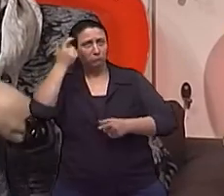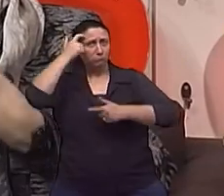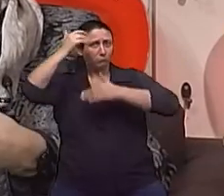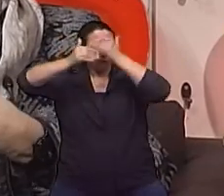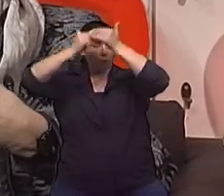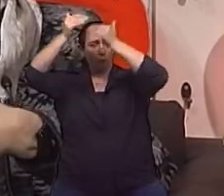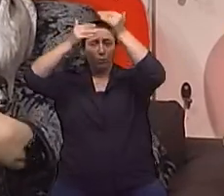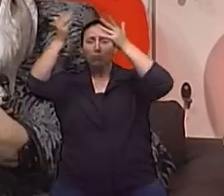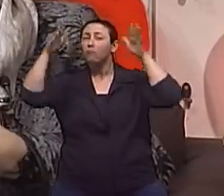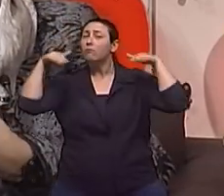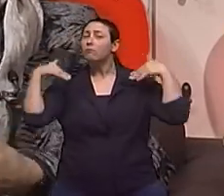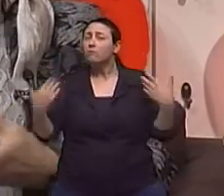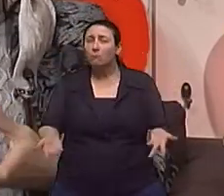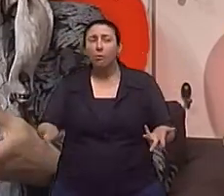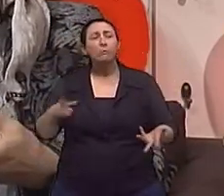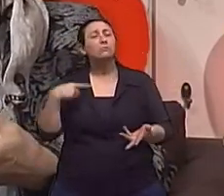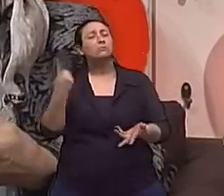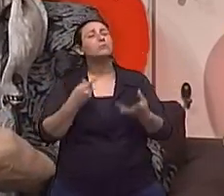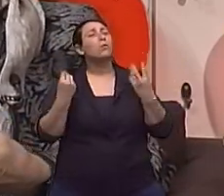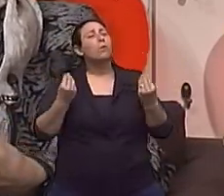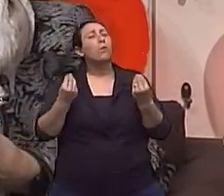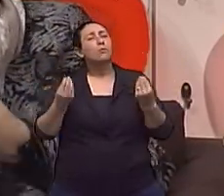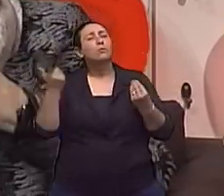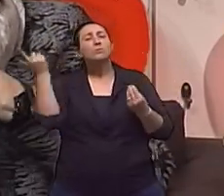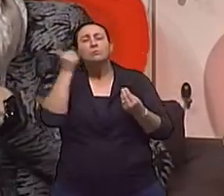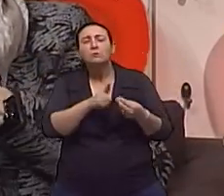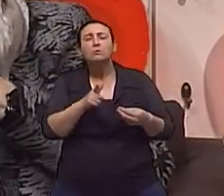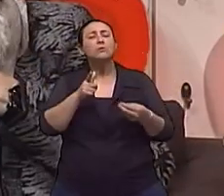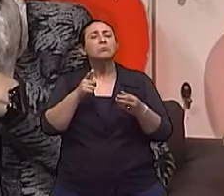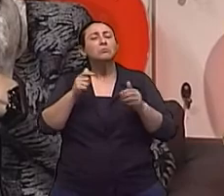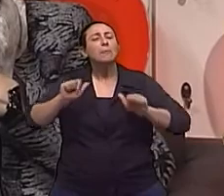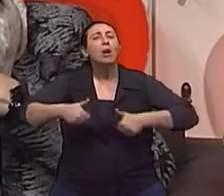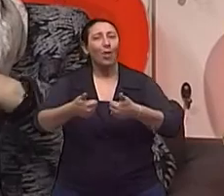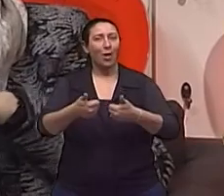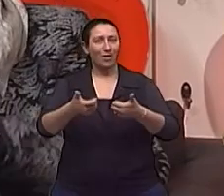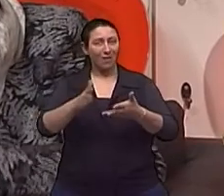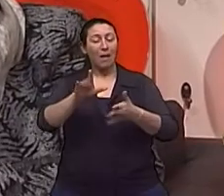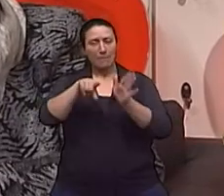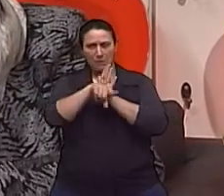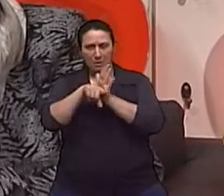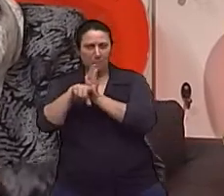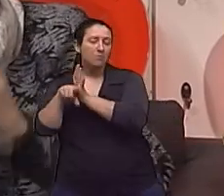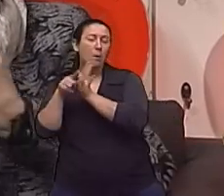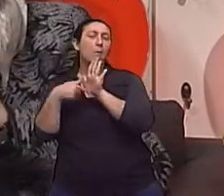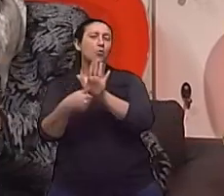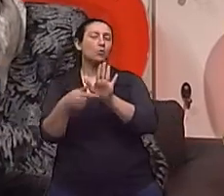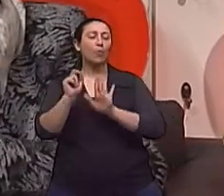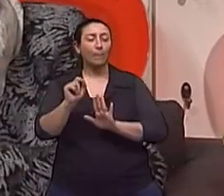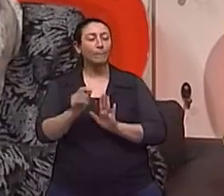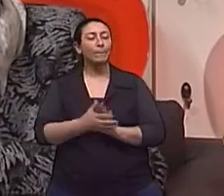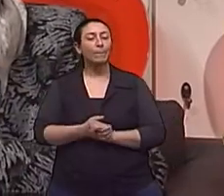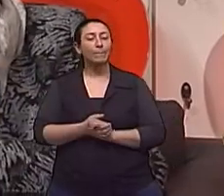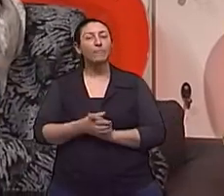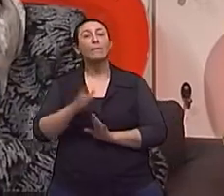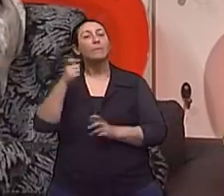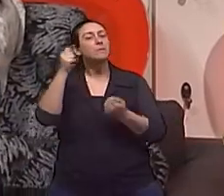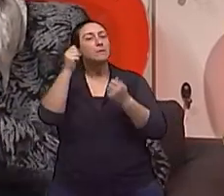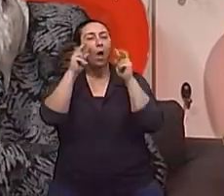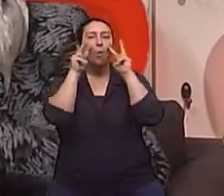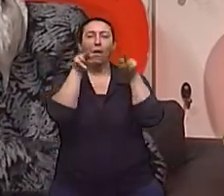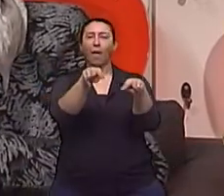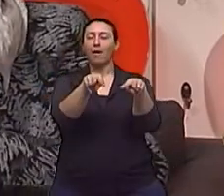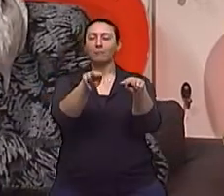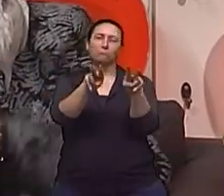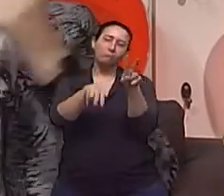evoluir o que que é como que a gente poderia evoluir melhor tá então as nossas pesquisas nos conduziram o seguinte assistir os outros